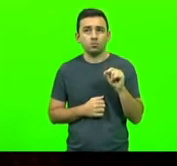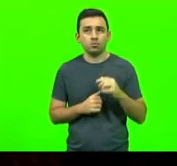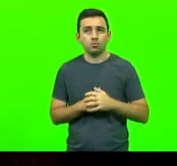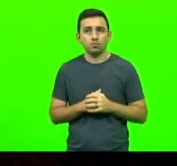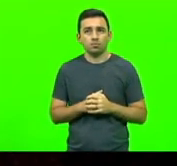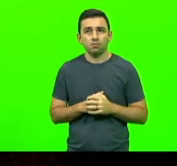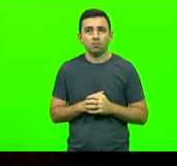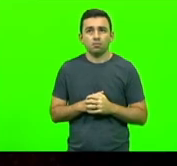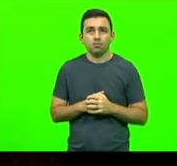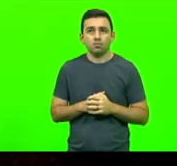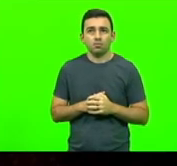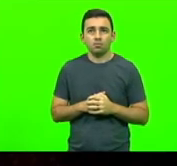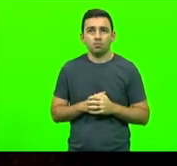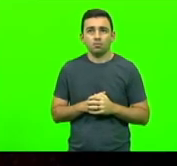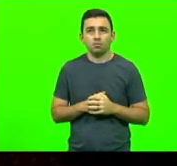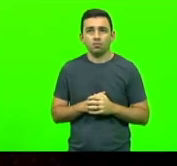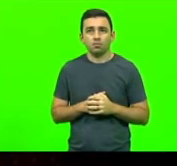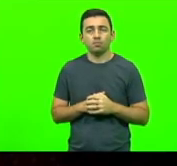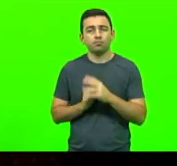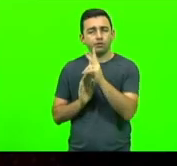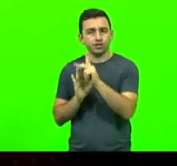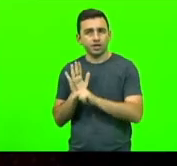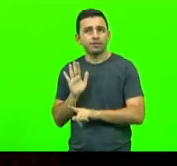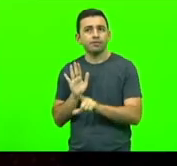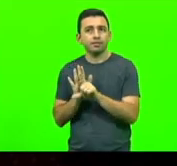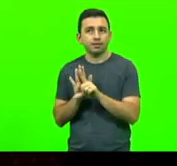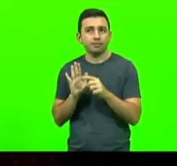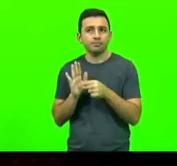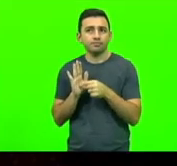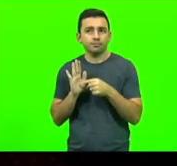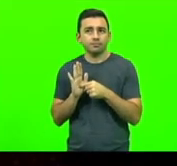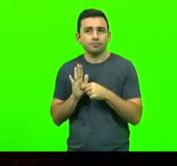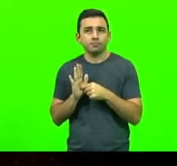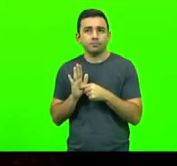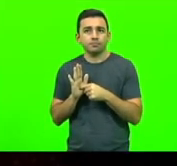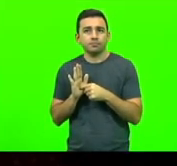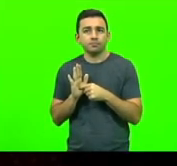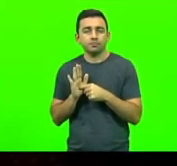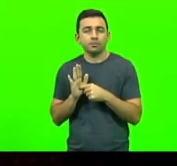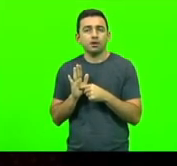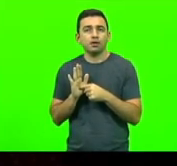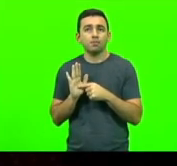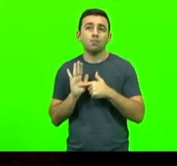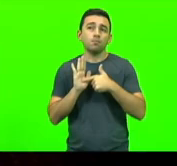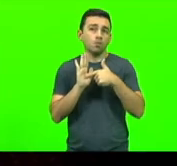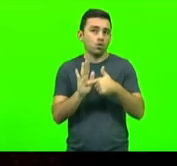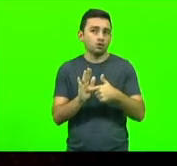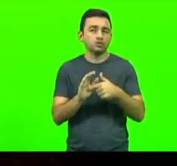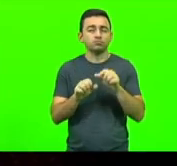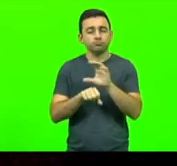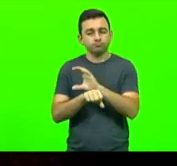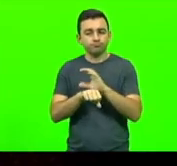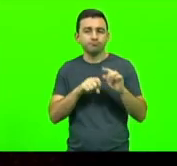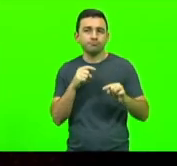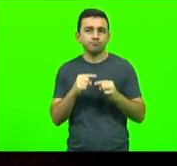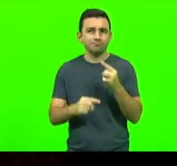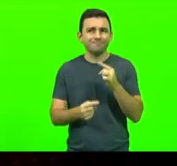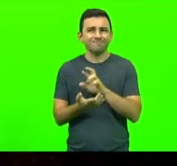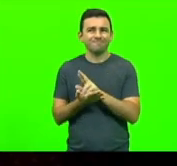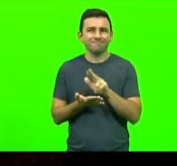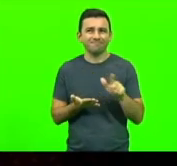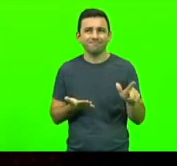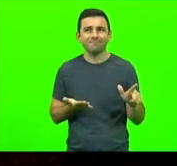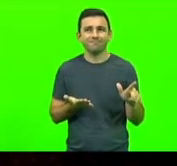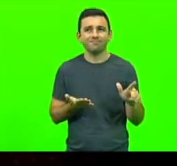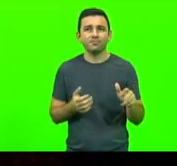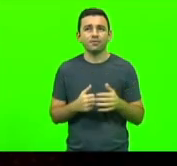Agora, o projeto de lei, ele traz diversas inconstitucionalidades. Ele, inclusive,